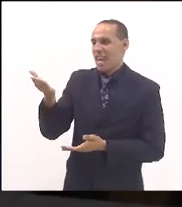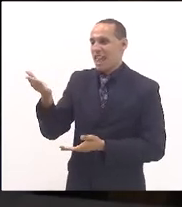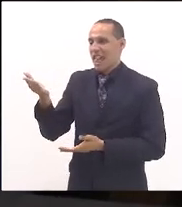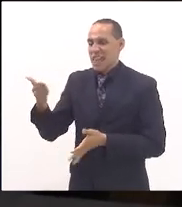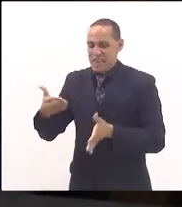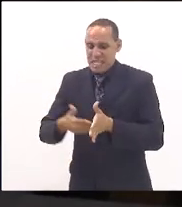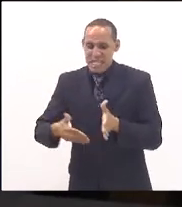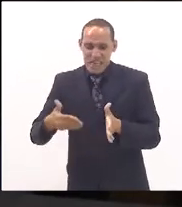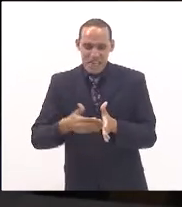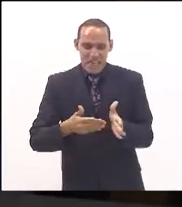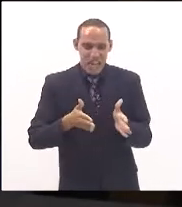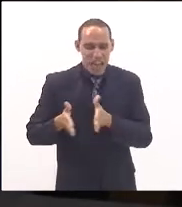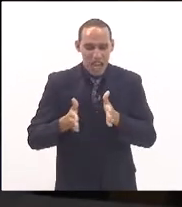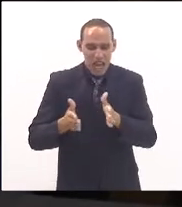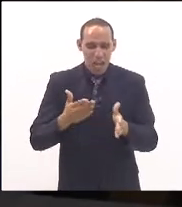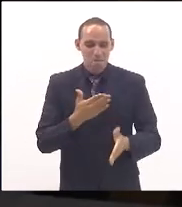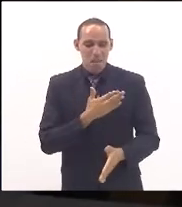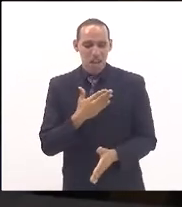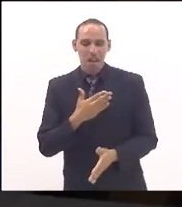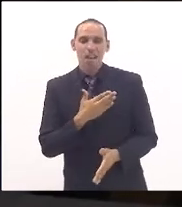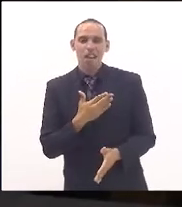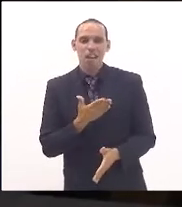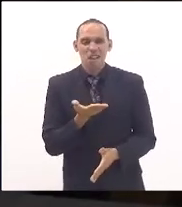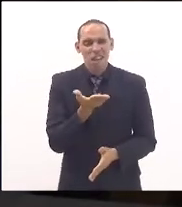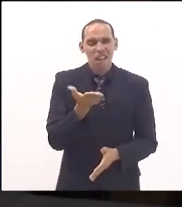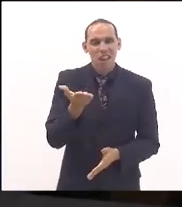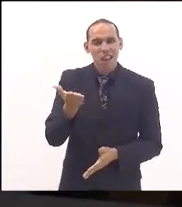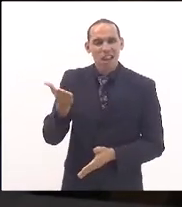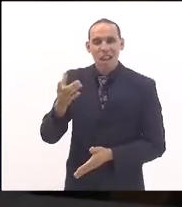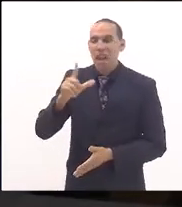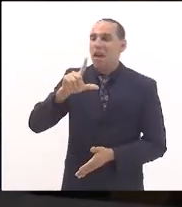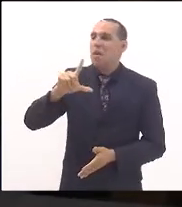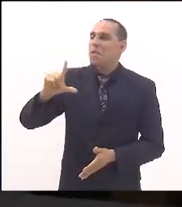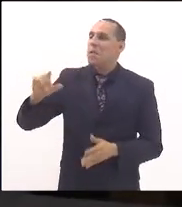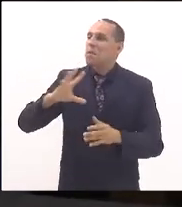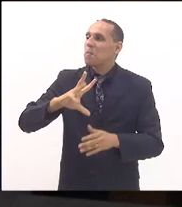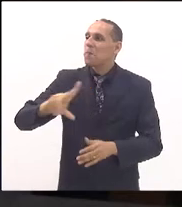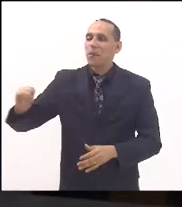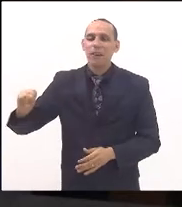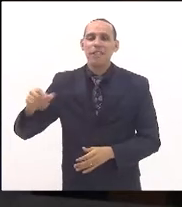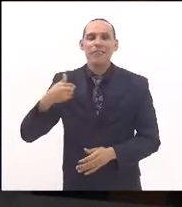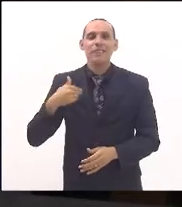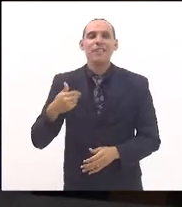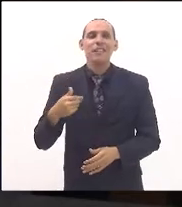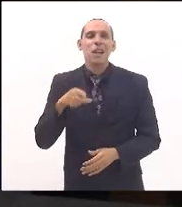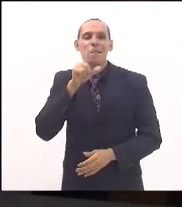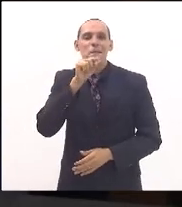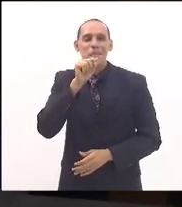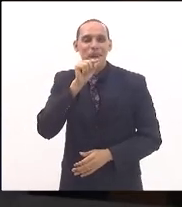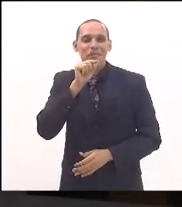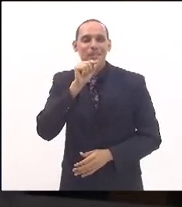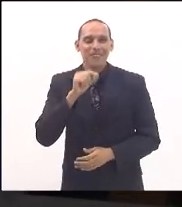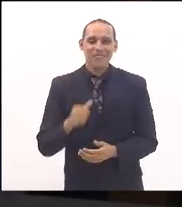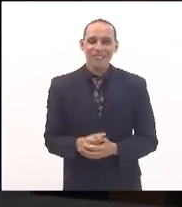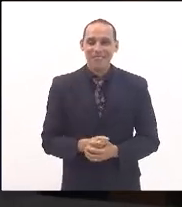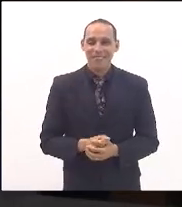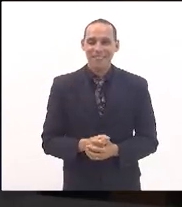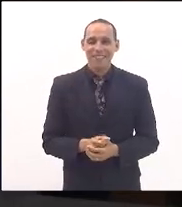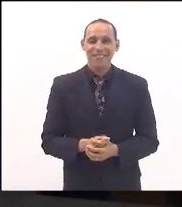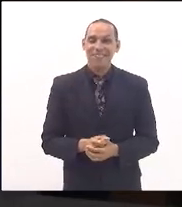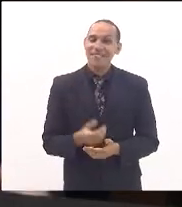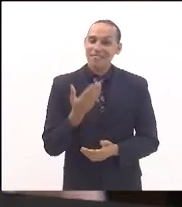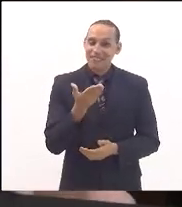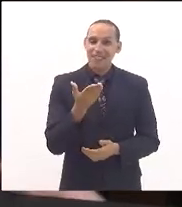atravancando o meu caminho eles passarão eu passarinho você